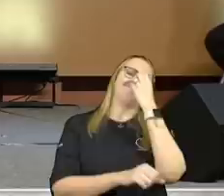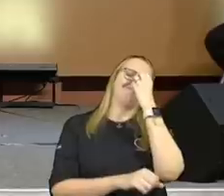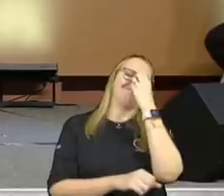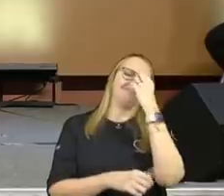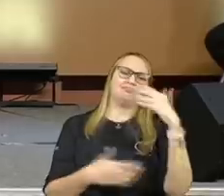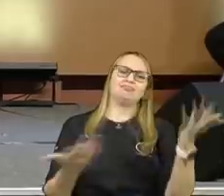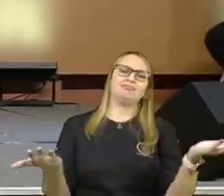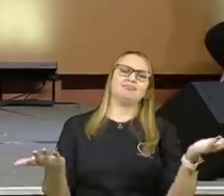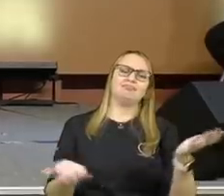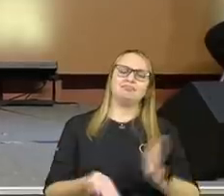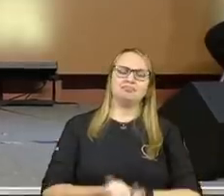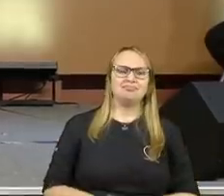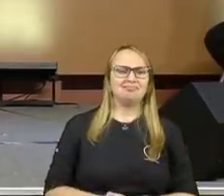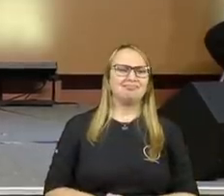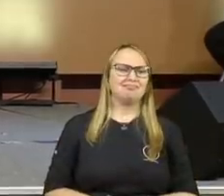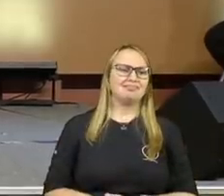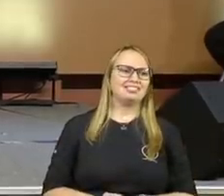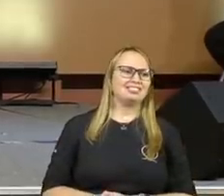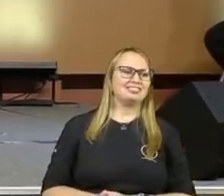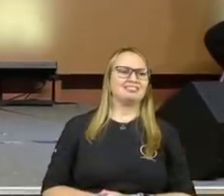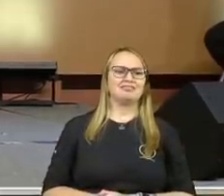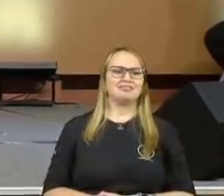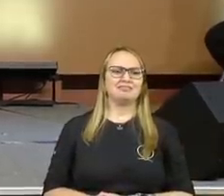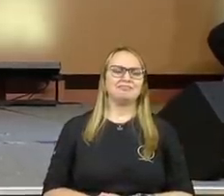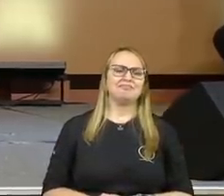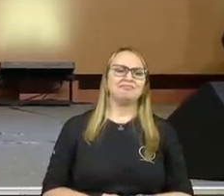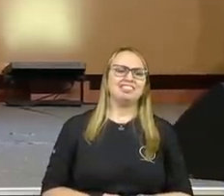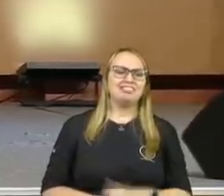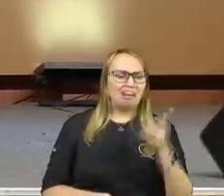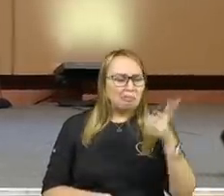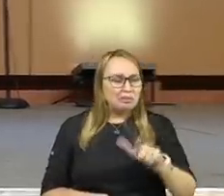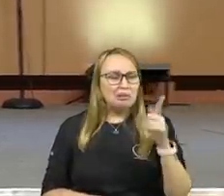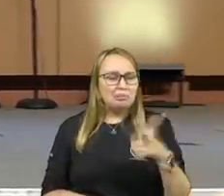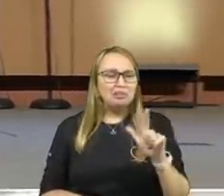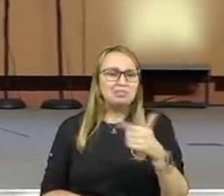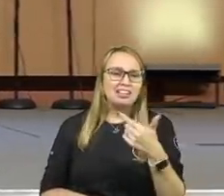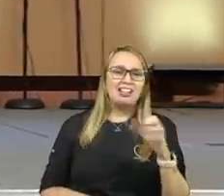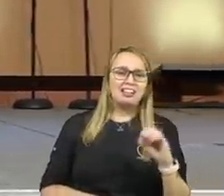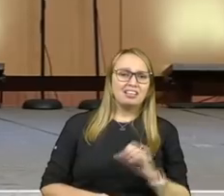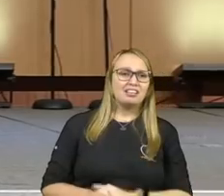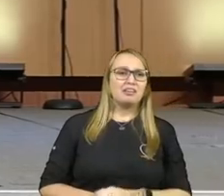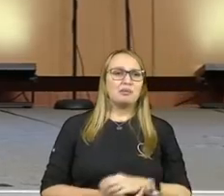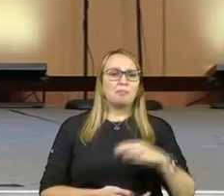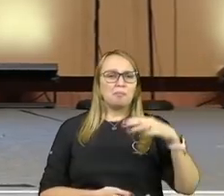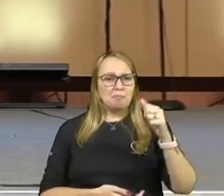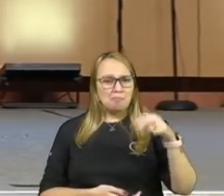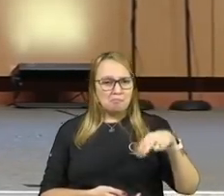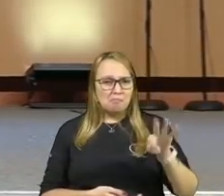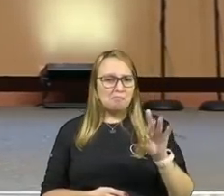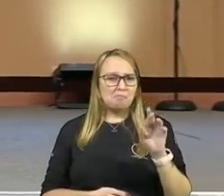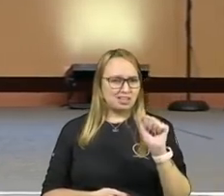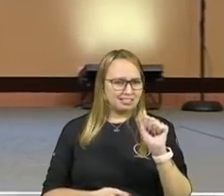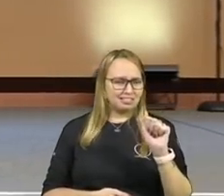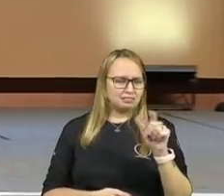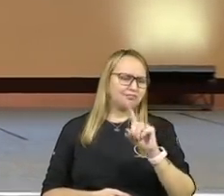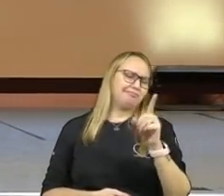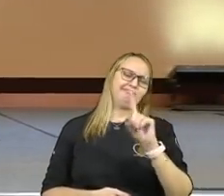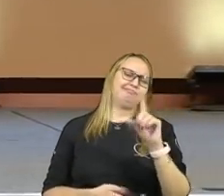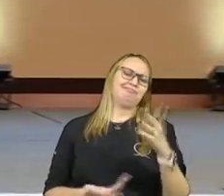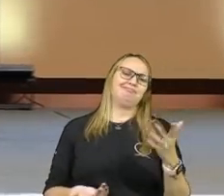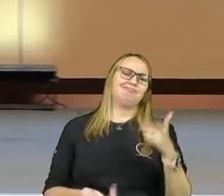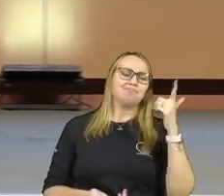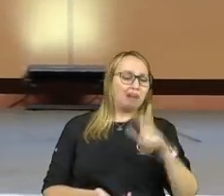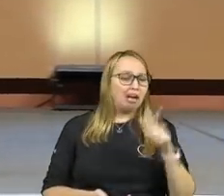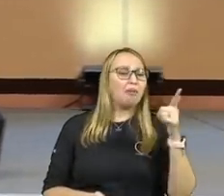gente. Para de autossugestão. Você vai repetir 10 vezes? Isso aqui é mantra. Hã? É mantra que